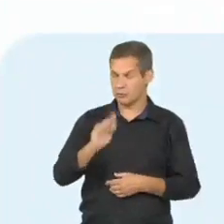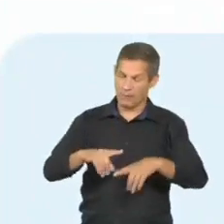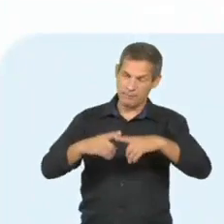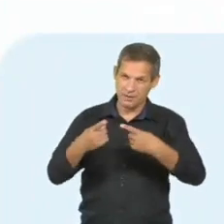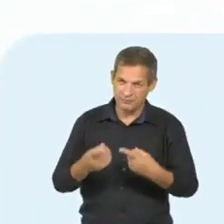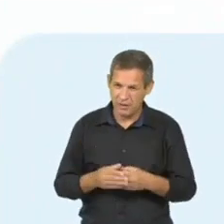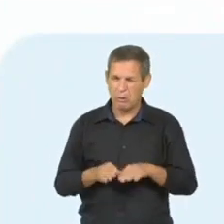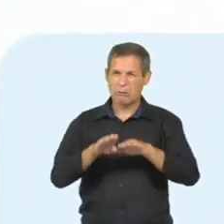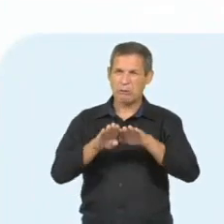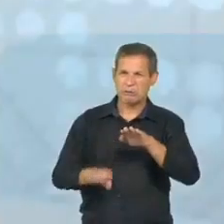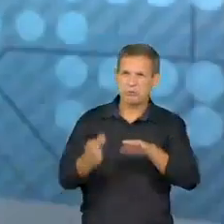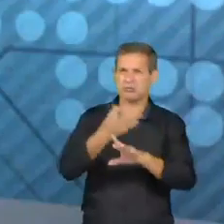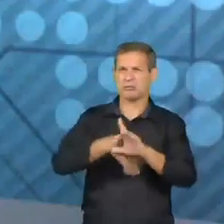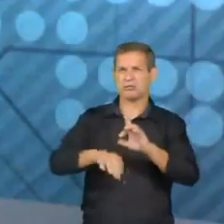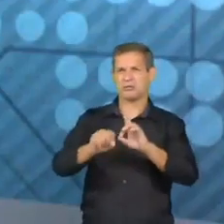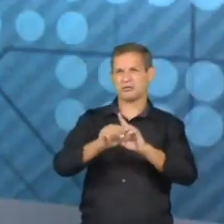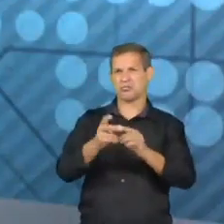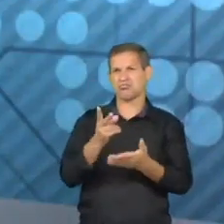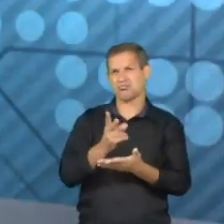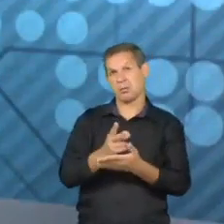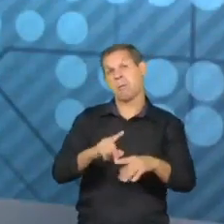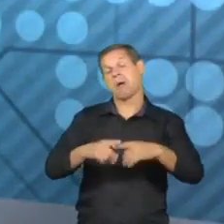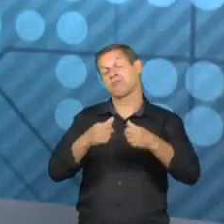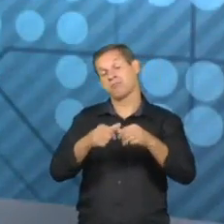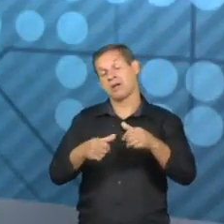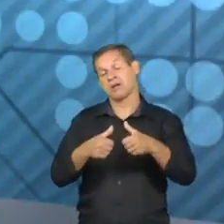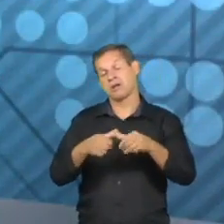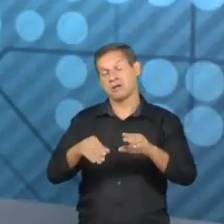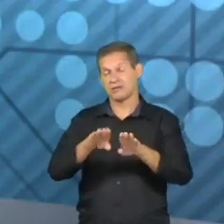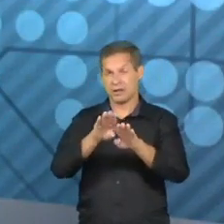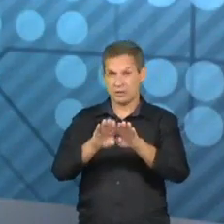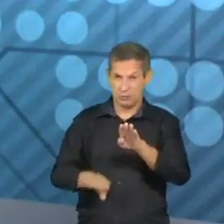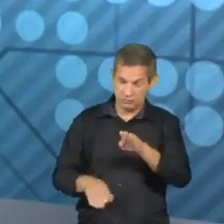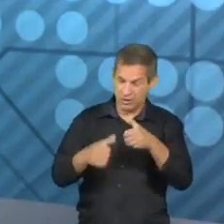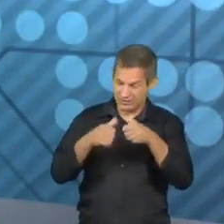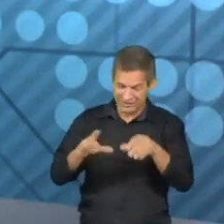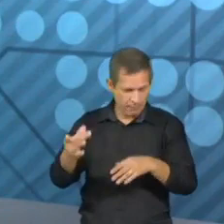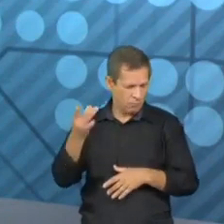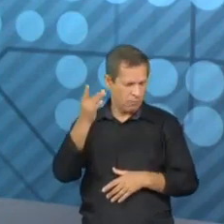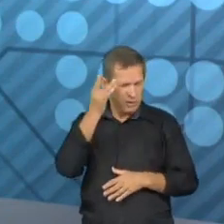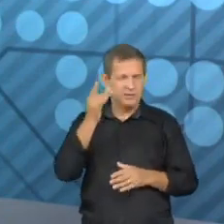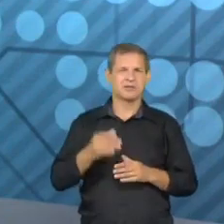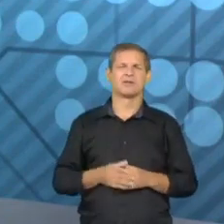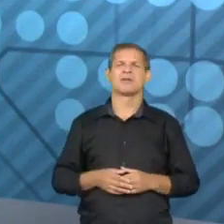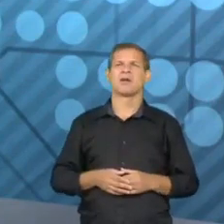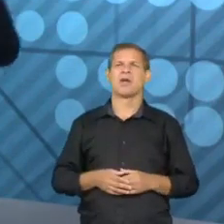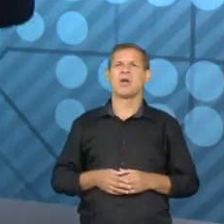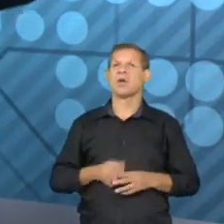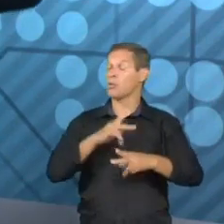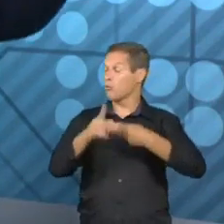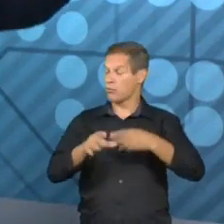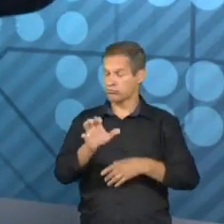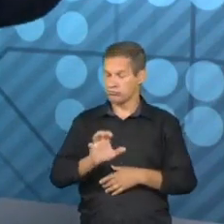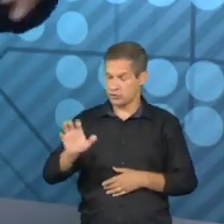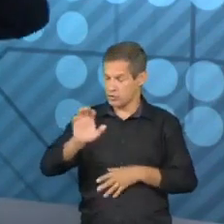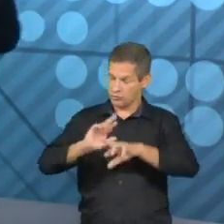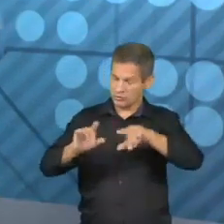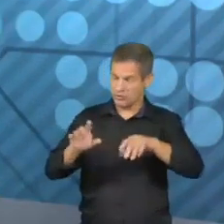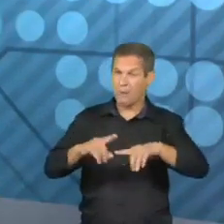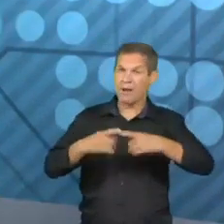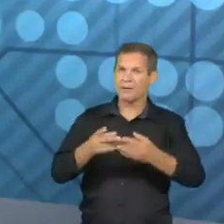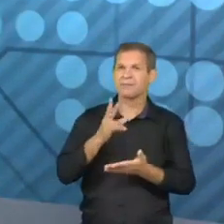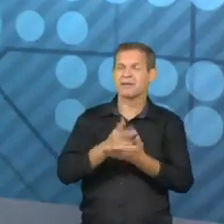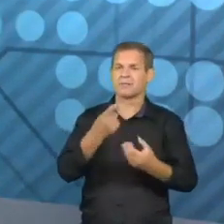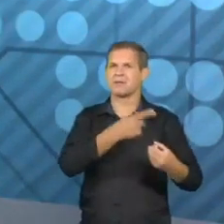a desigualdade social. E essa desigualdade, ela está presente, não estou falando de uma região para outra, estou falando da